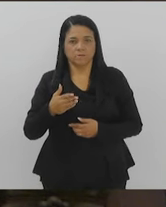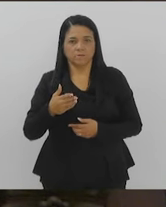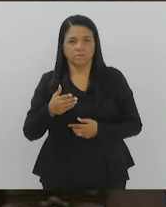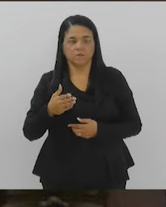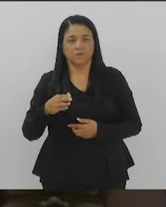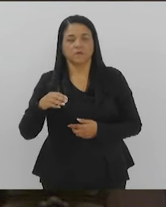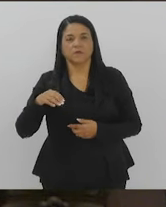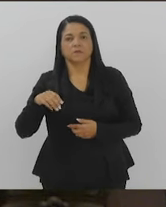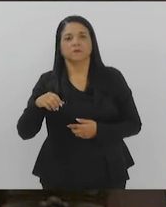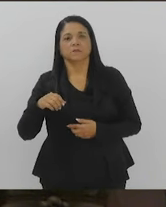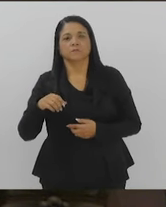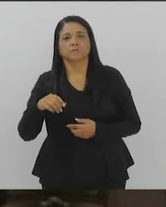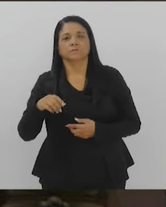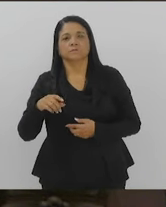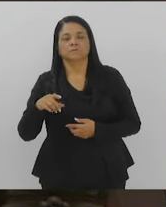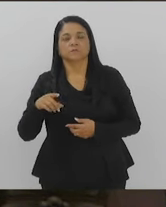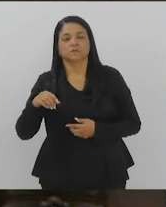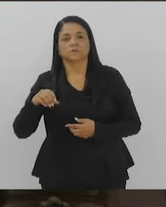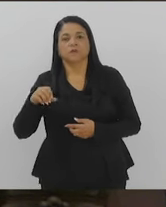Diaconisa Raimunda